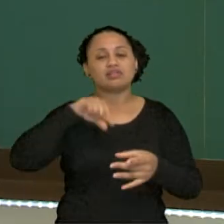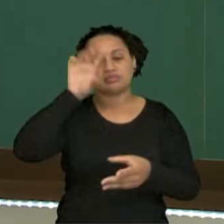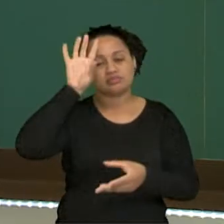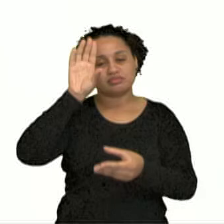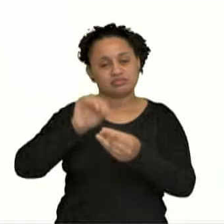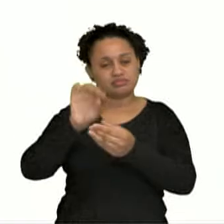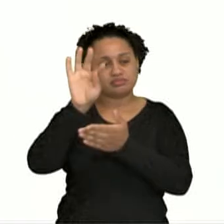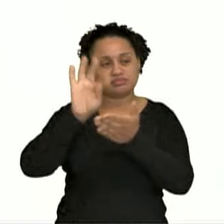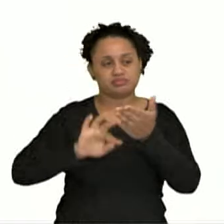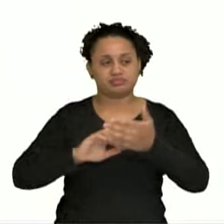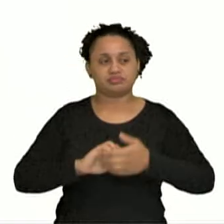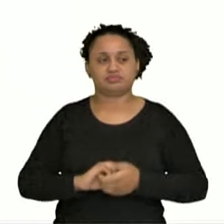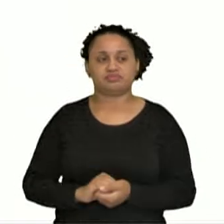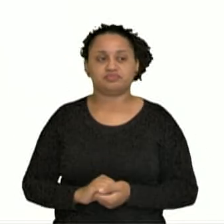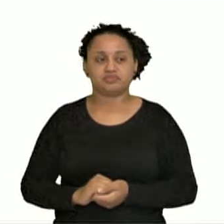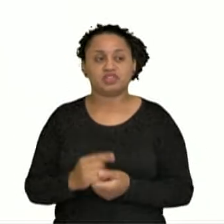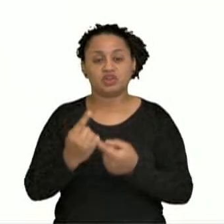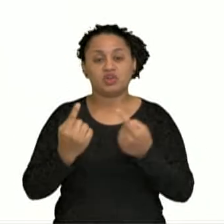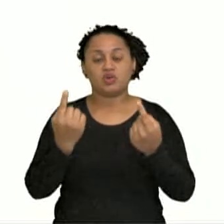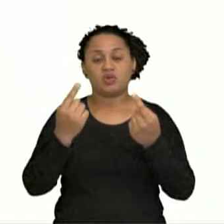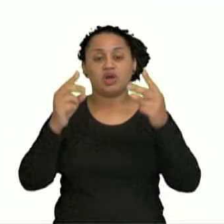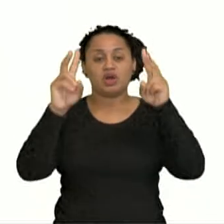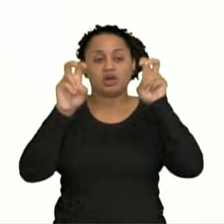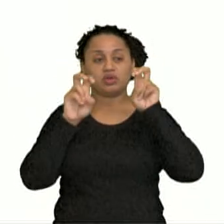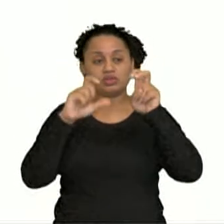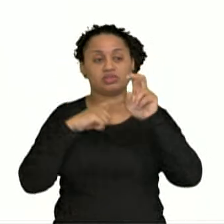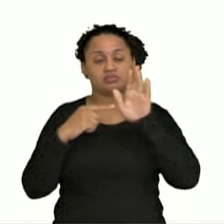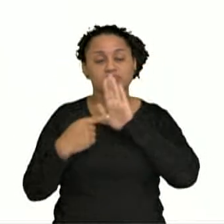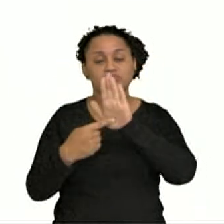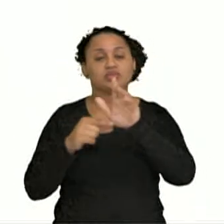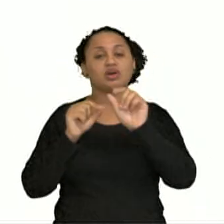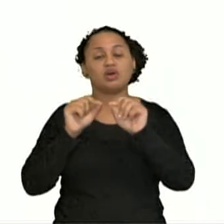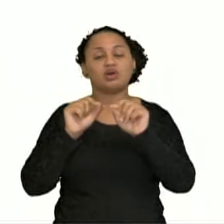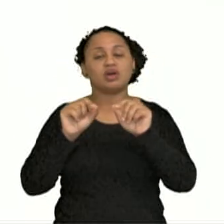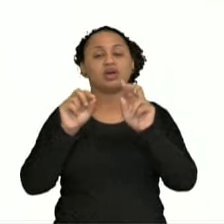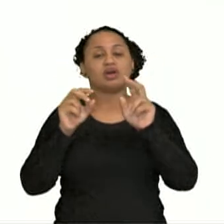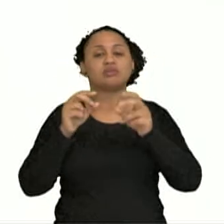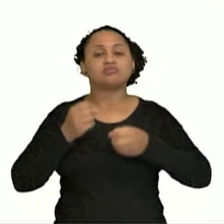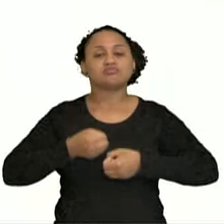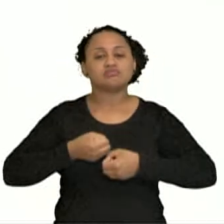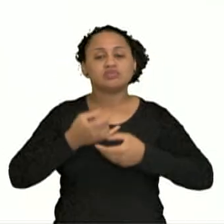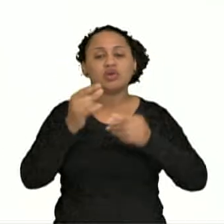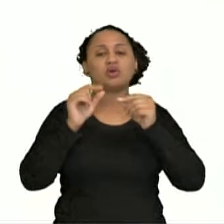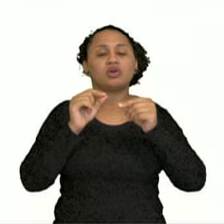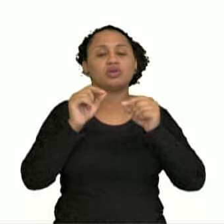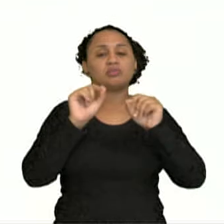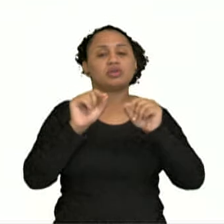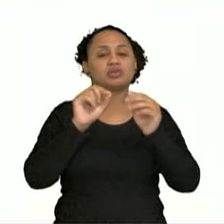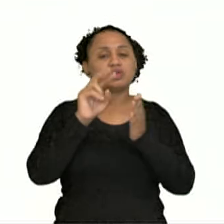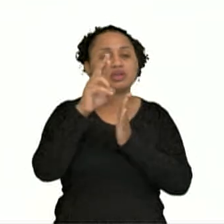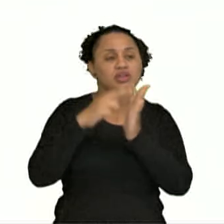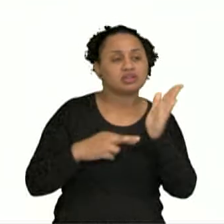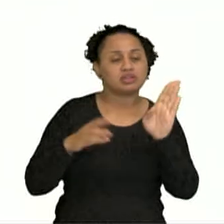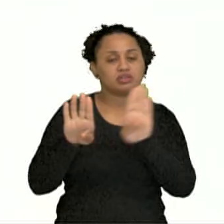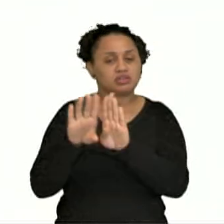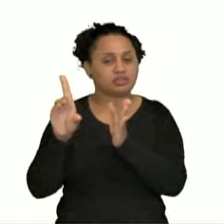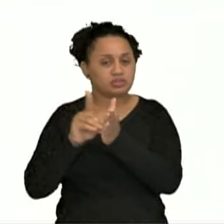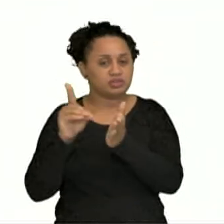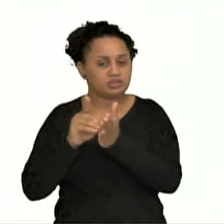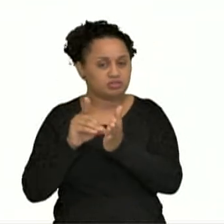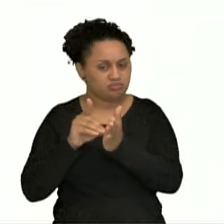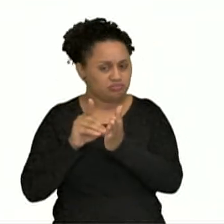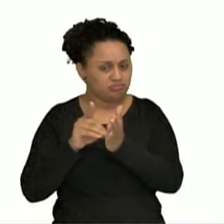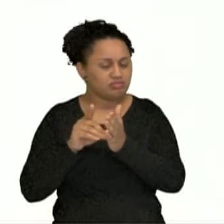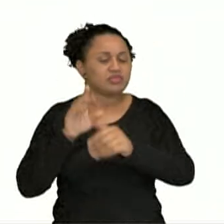desse texto. Qual o assunto apresentado no depoimento, a redação e o dicionário? Um tempinho